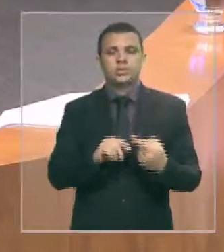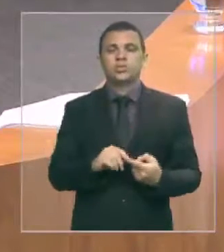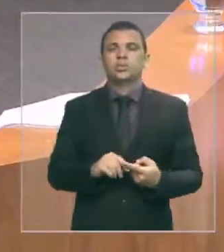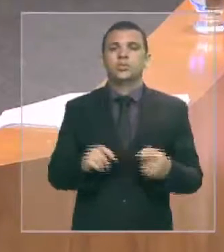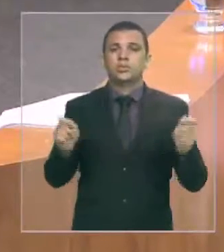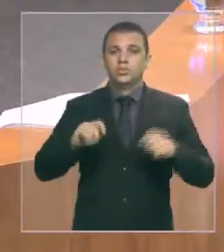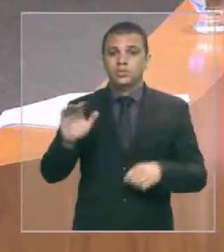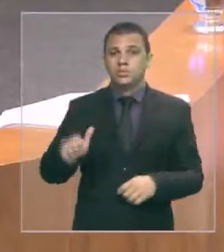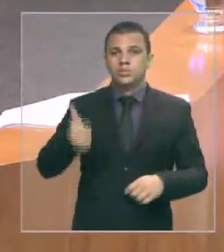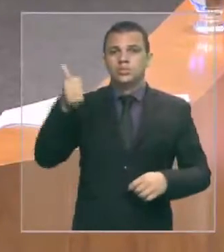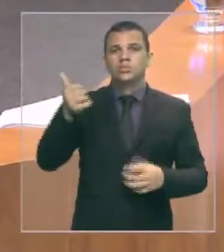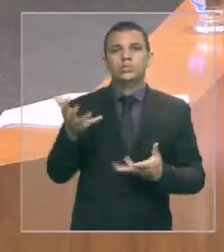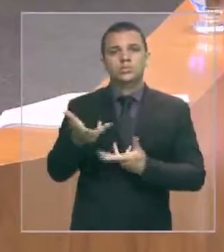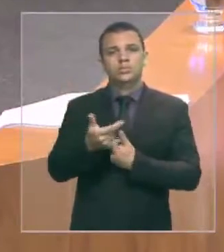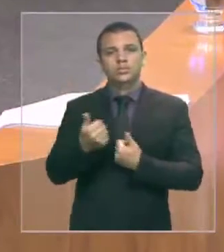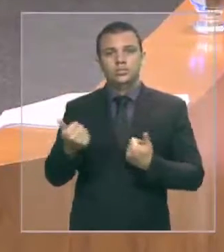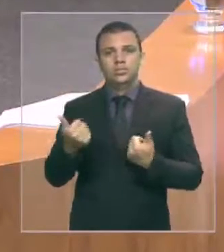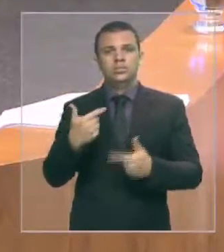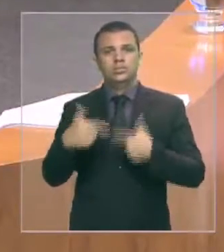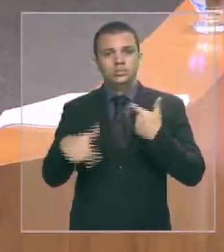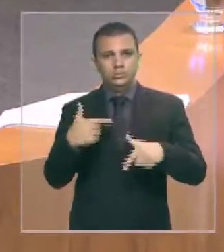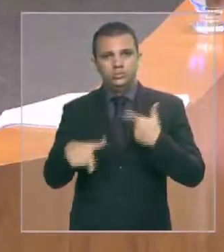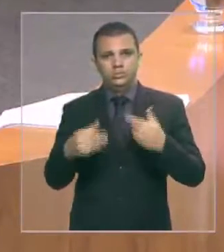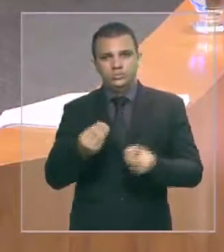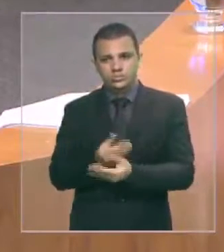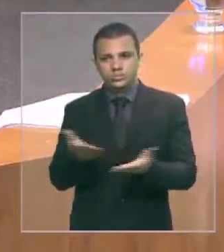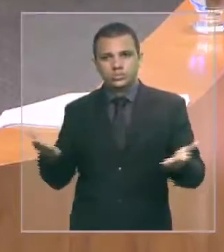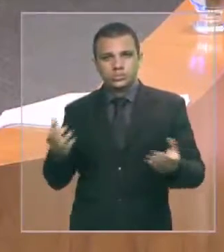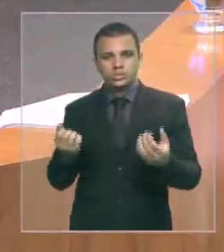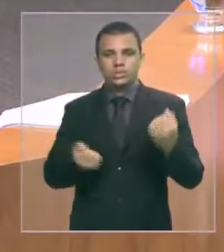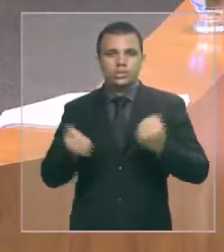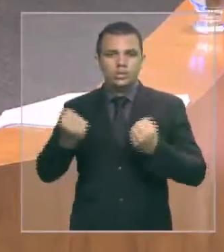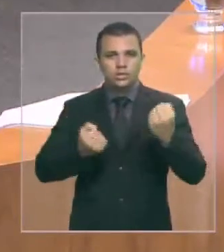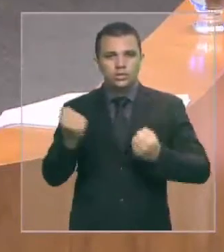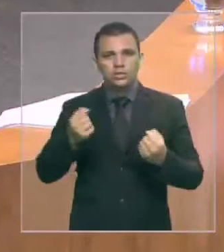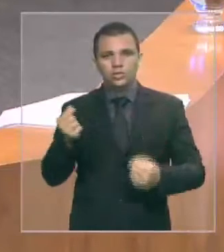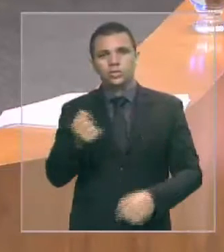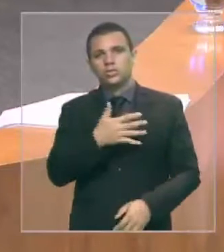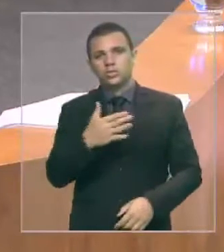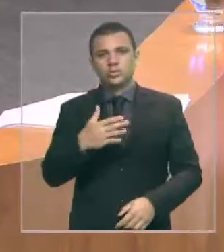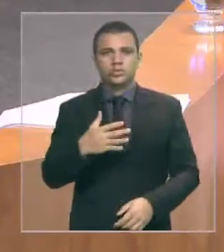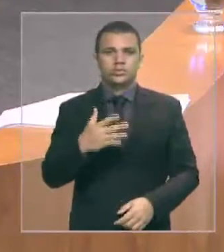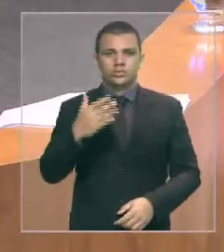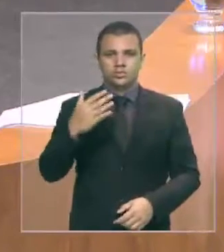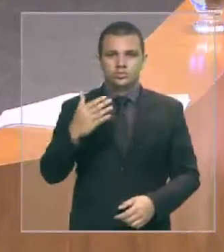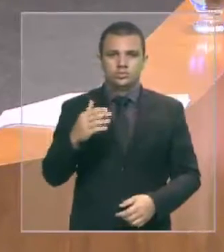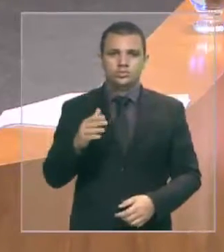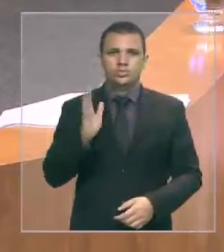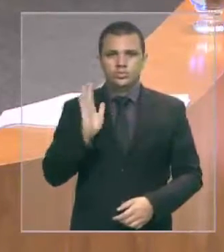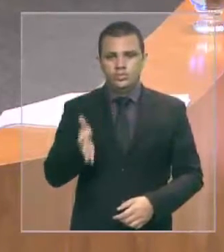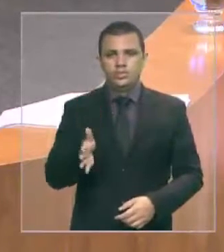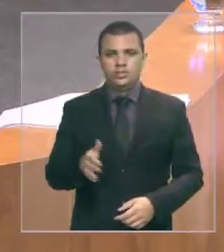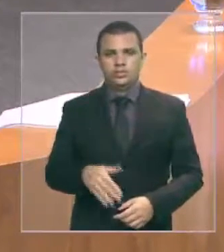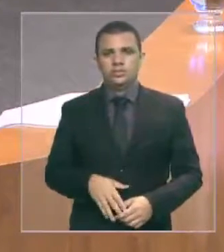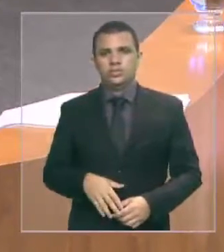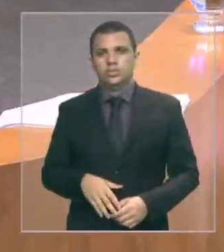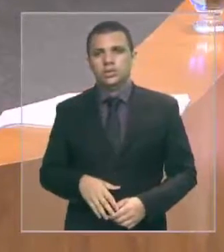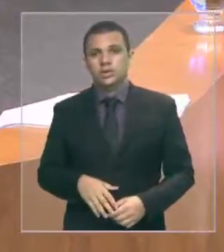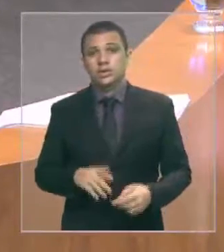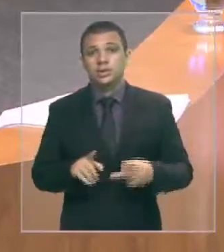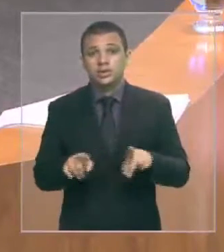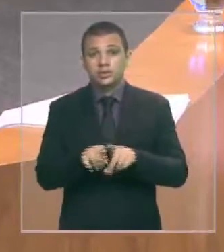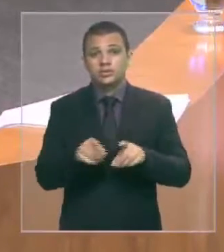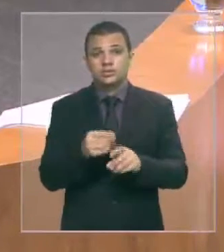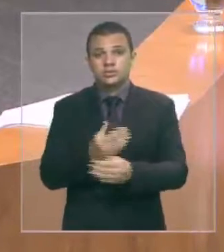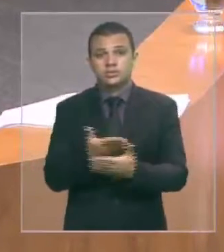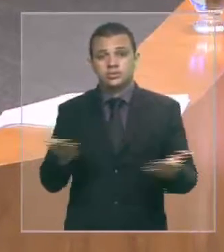dos serviços, oferecendo veículos mais novos e modernos. Ofereça mecanismos modernos de